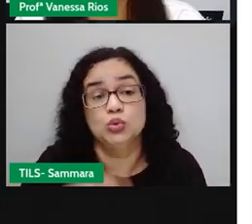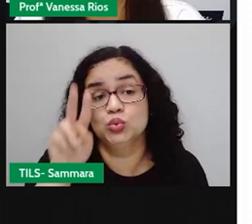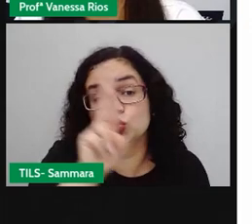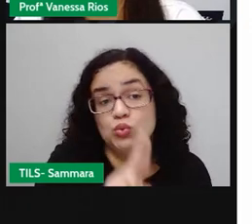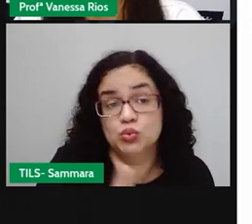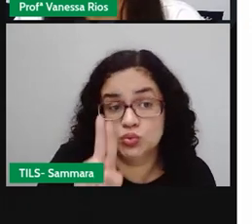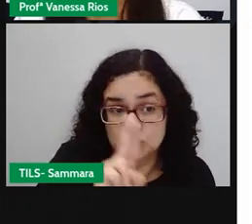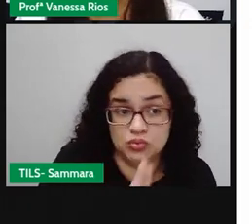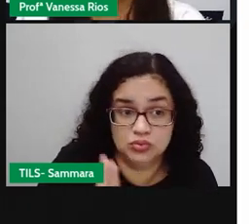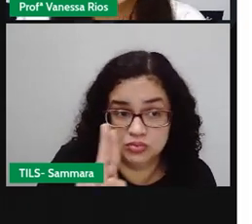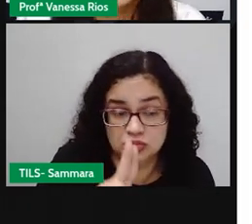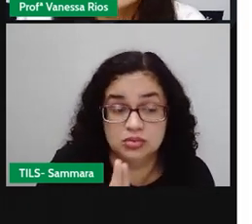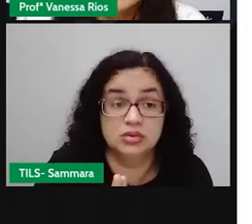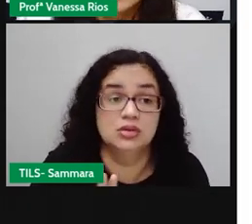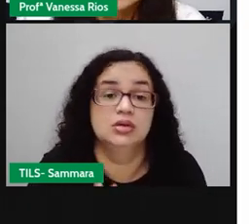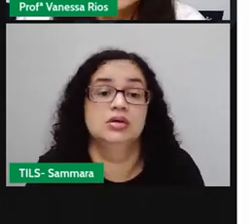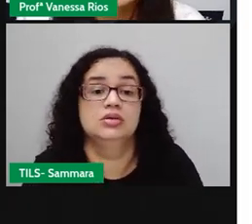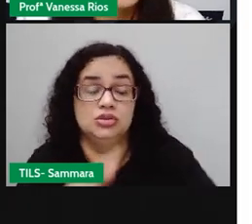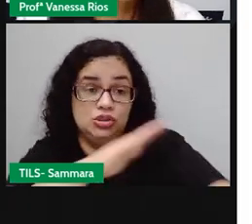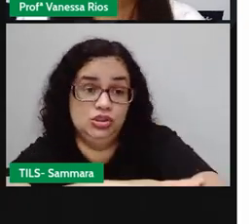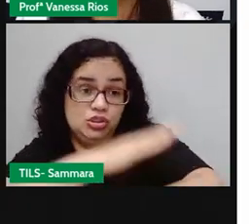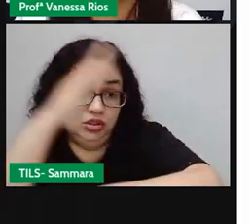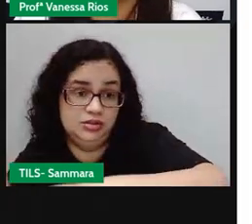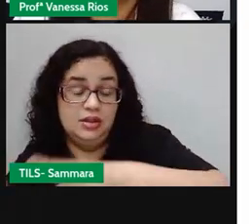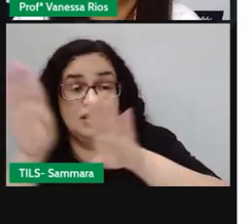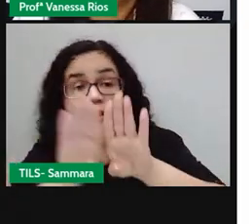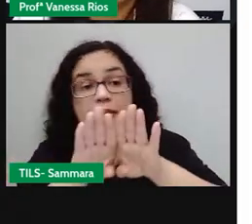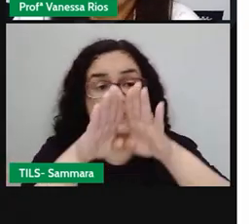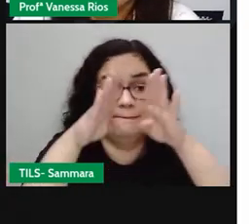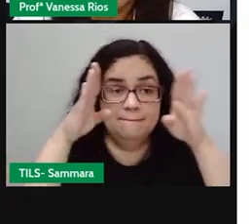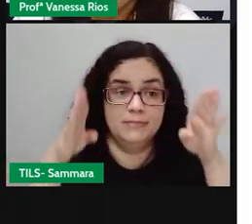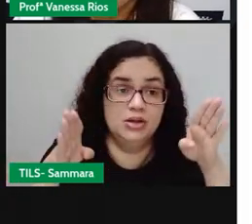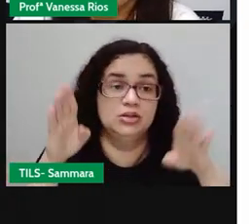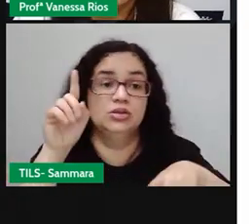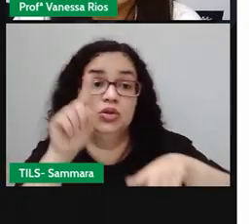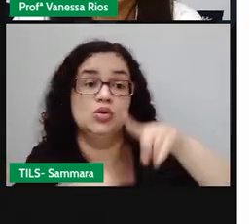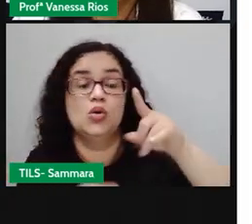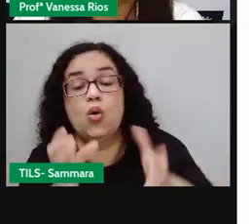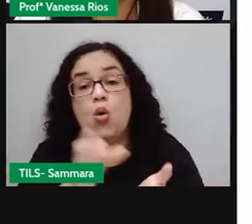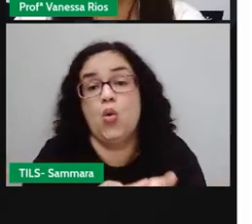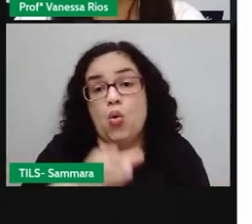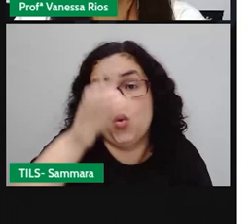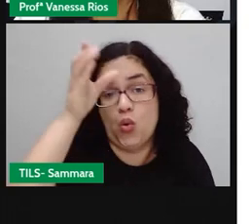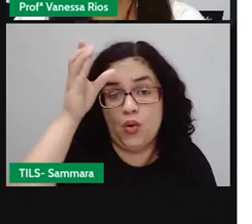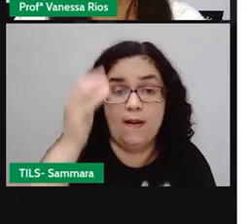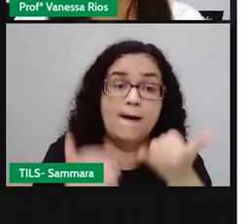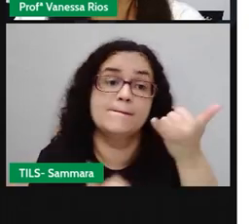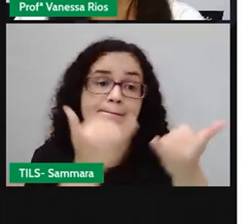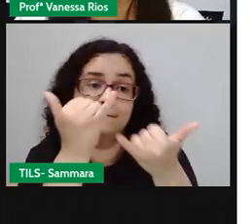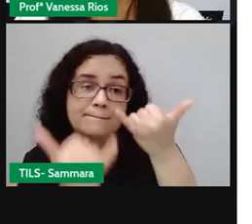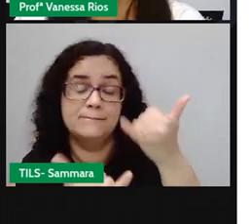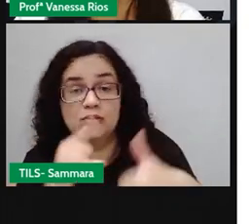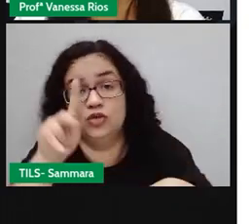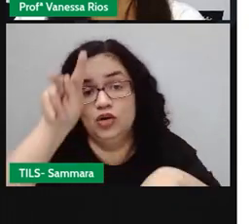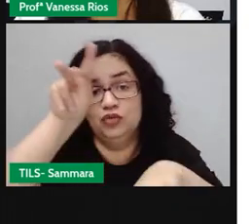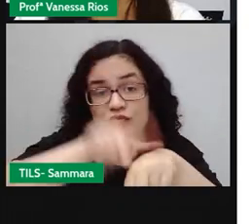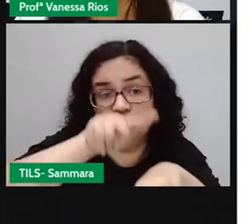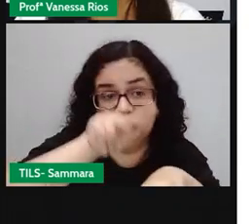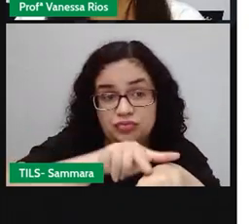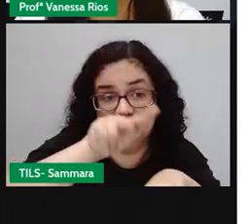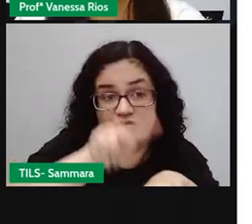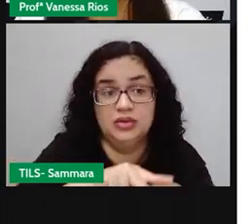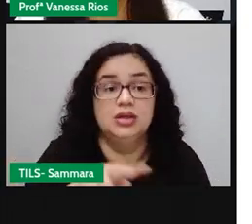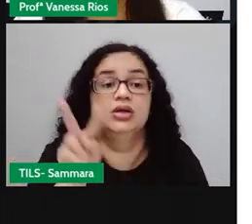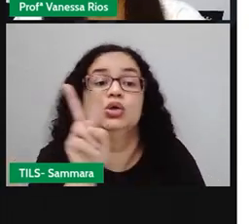utilizado para produzir desde janela, portas, a objetos pequenos como um copo. Nos brinquedos, o vidro